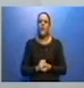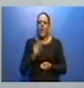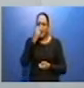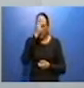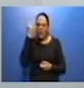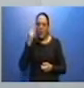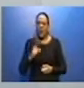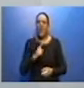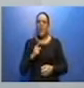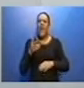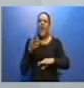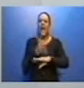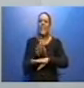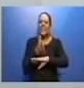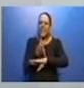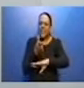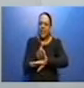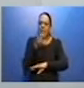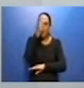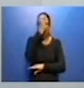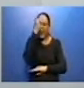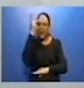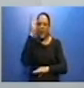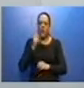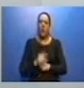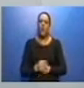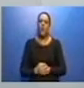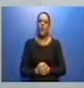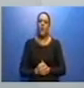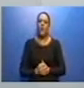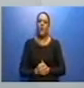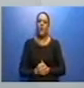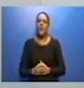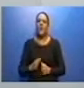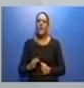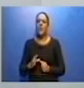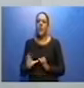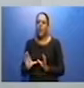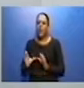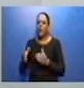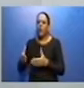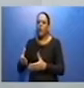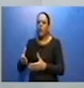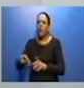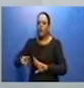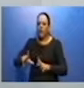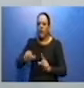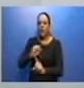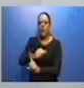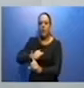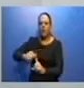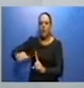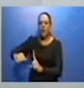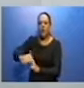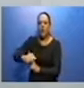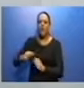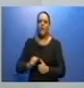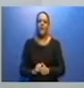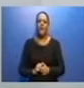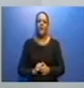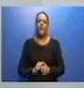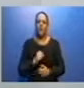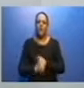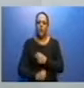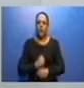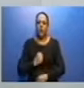elétrica começou a se tornar mais acessível a mais grupos sociais. E em 1905 nós temos a